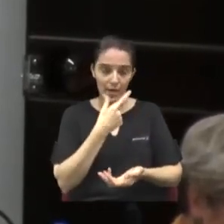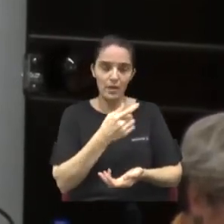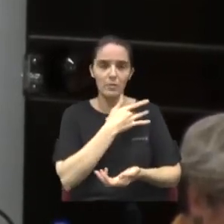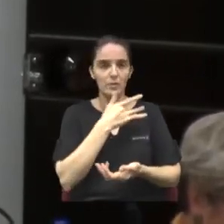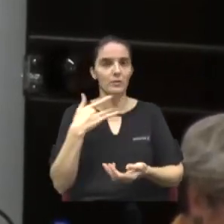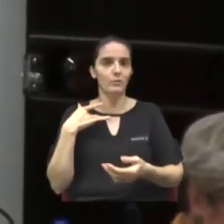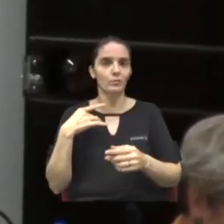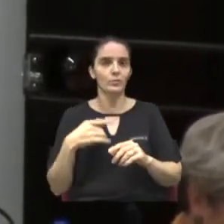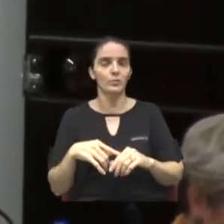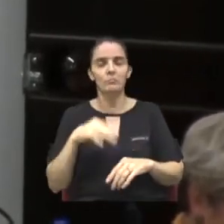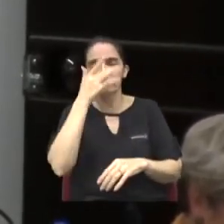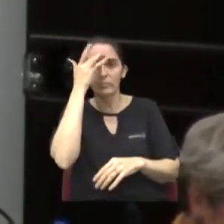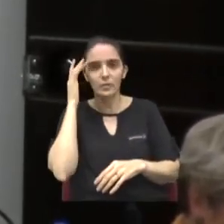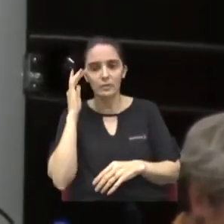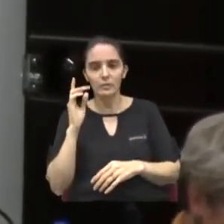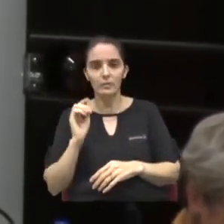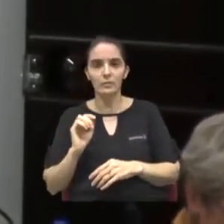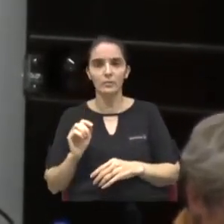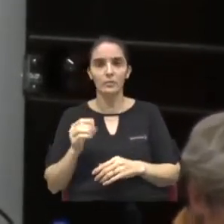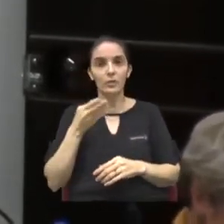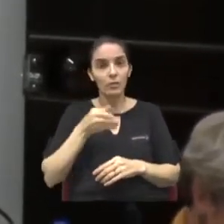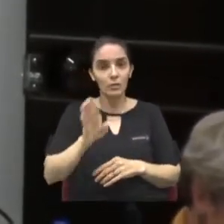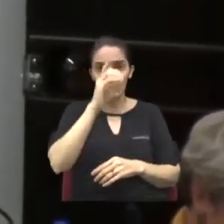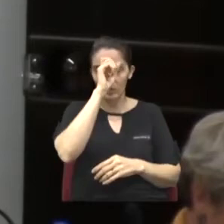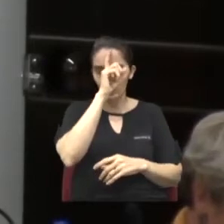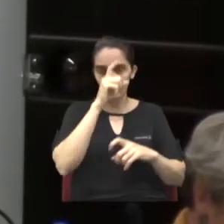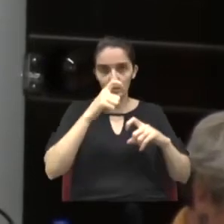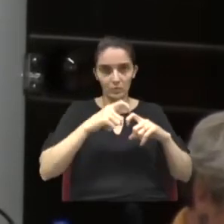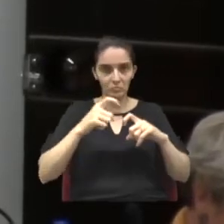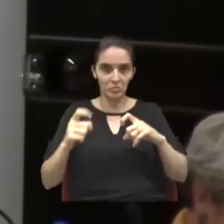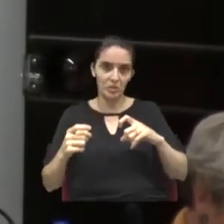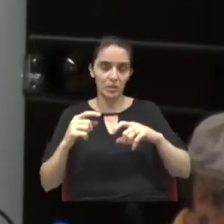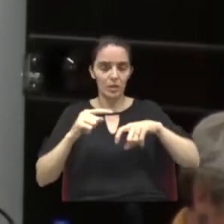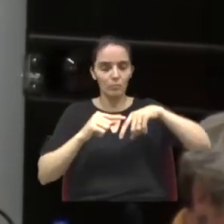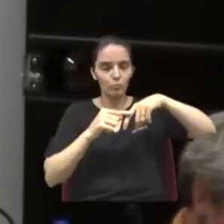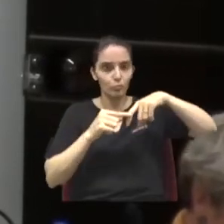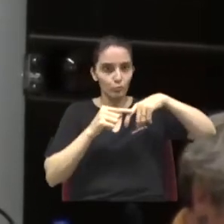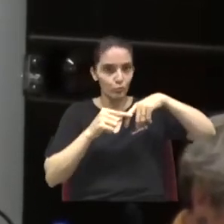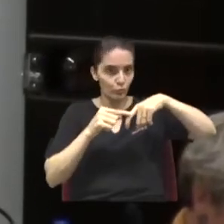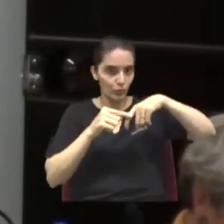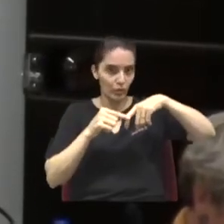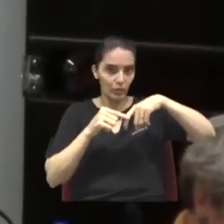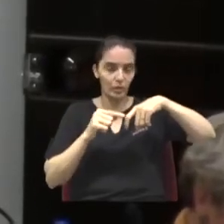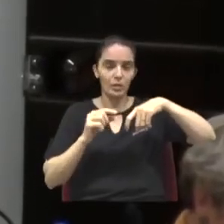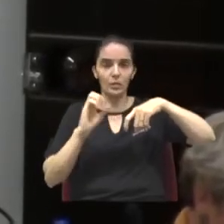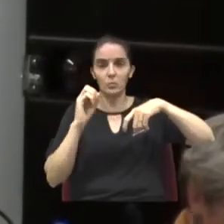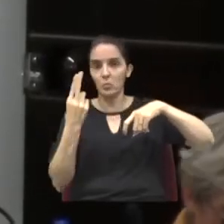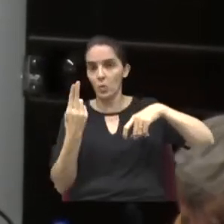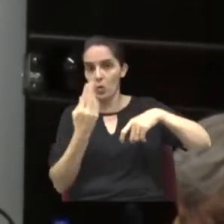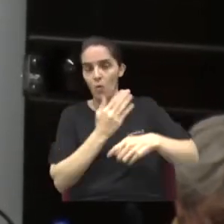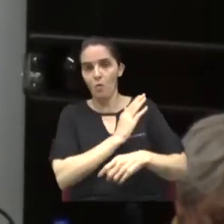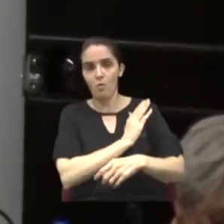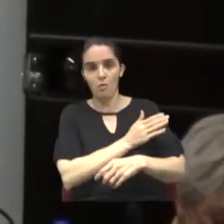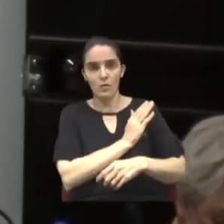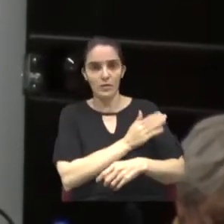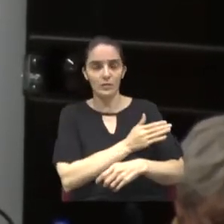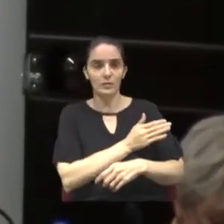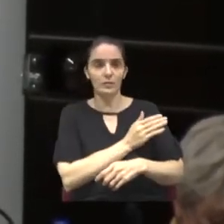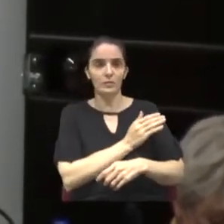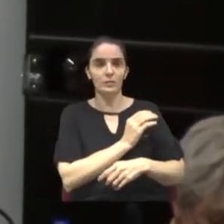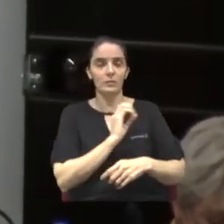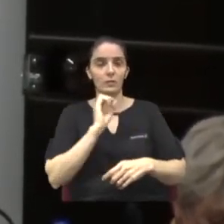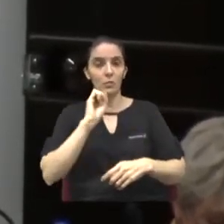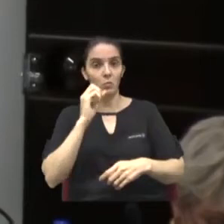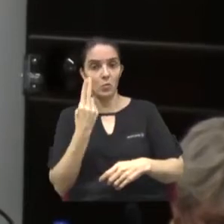dona Maria, o seu João for operar na Santa Casa prótese de joelho, ou for operar, por exemplo, o coração, for operar a